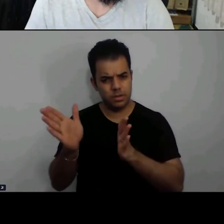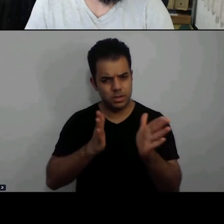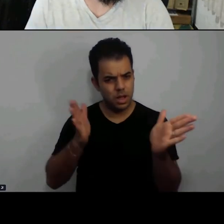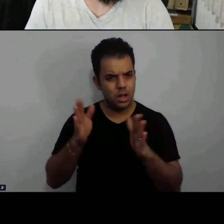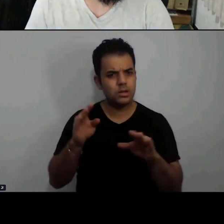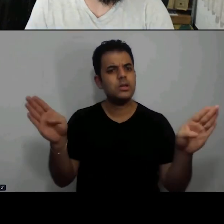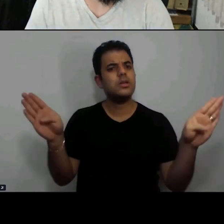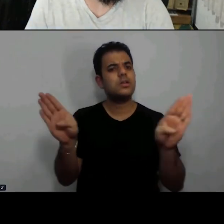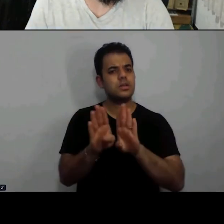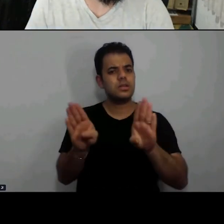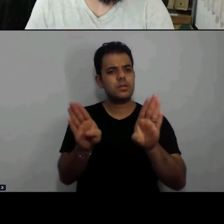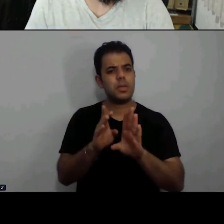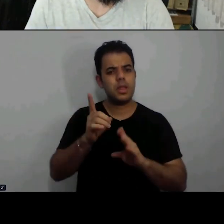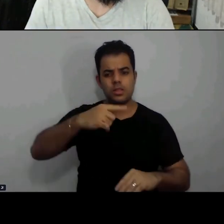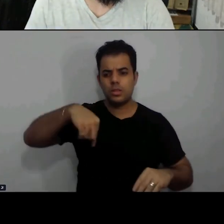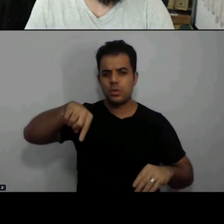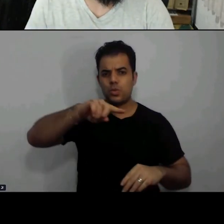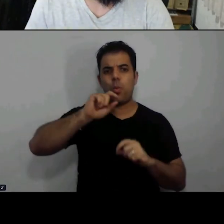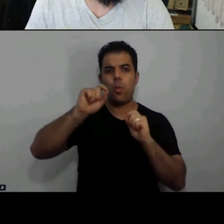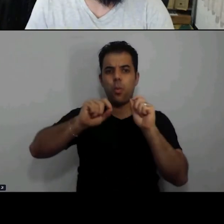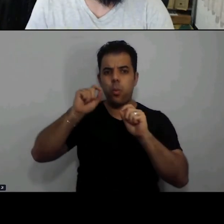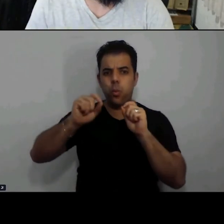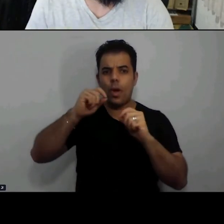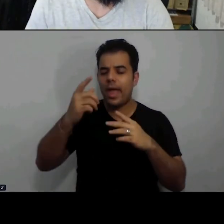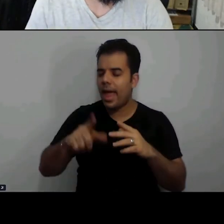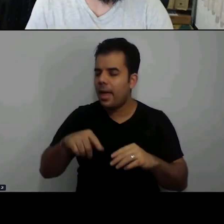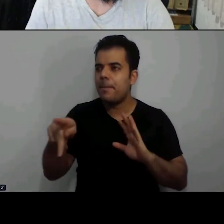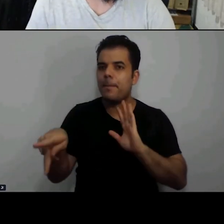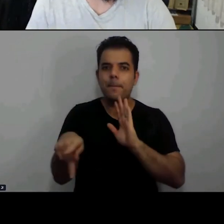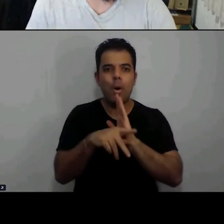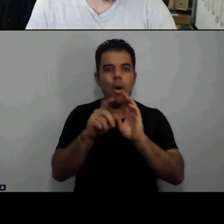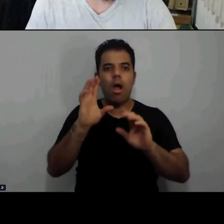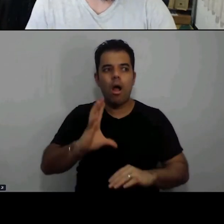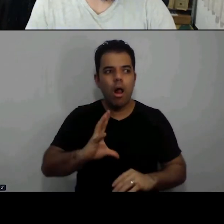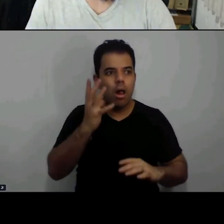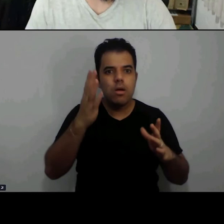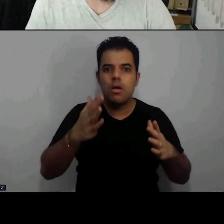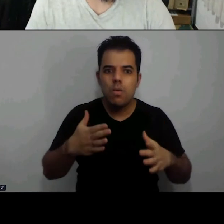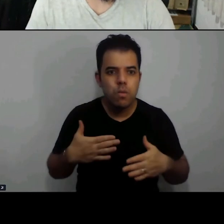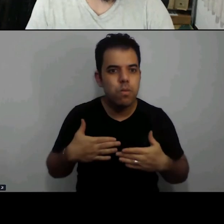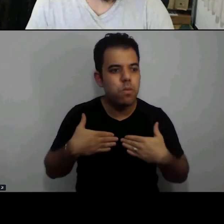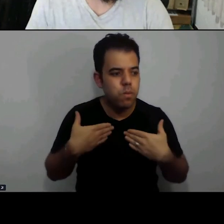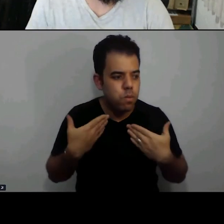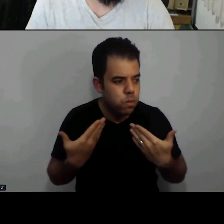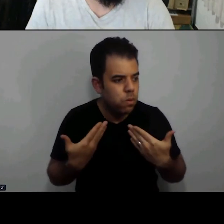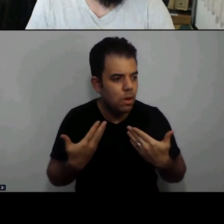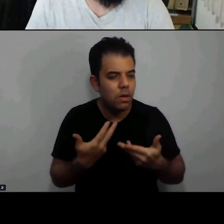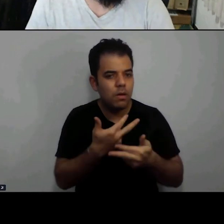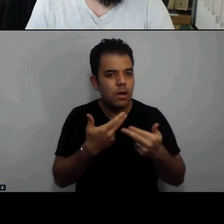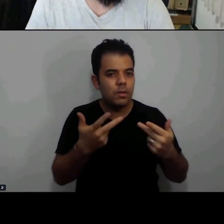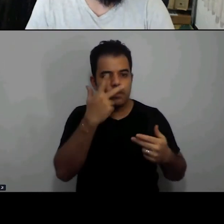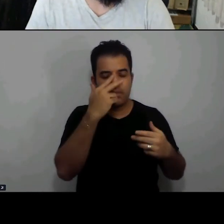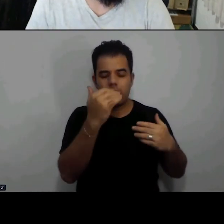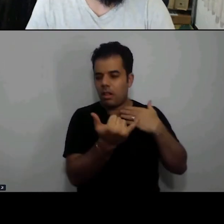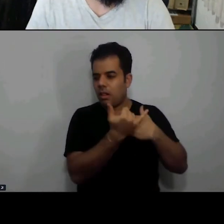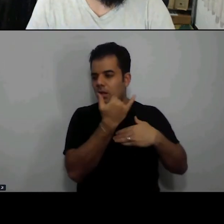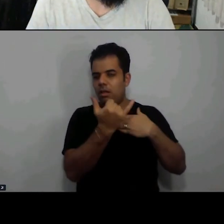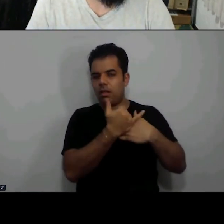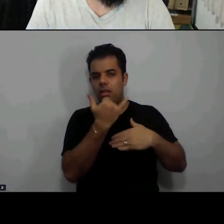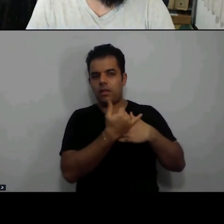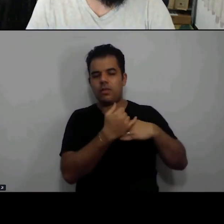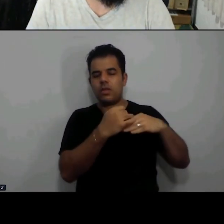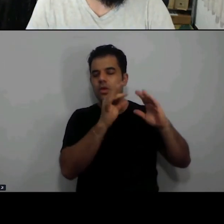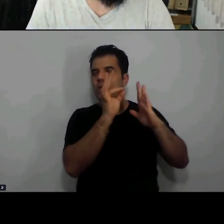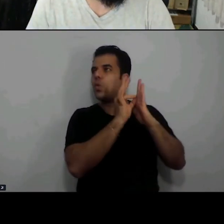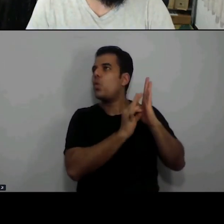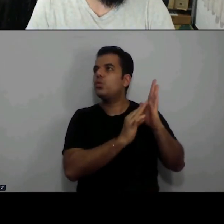nós não venhamos a cair no conto de fadas de código